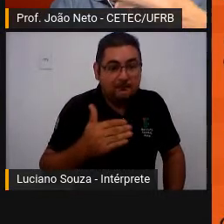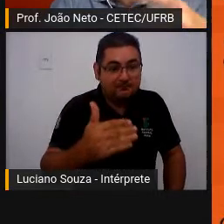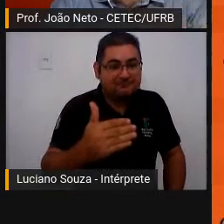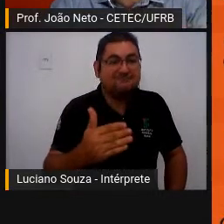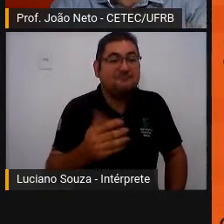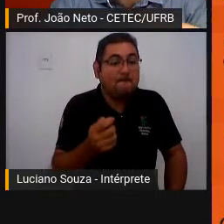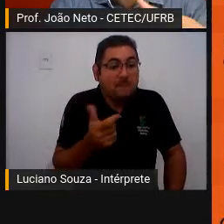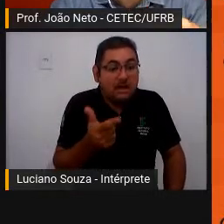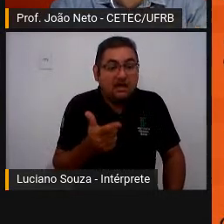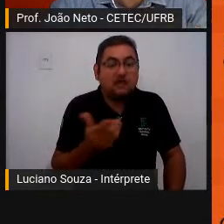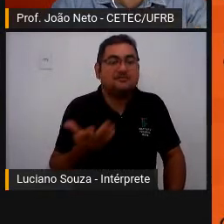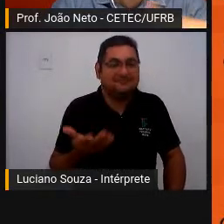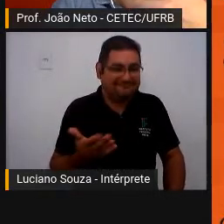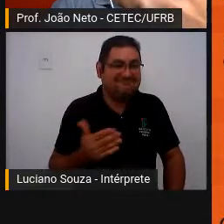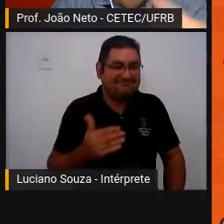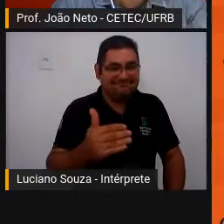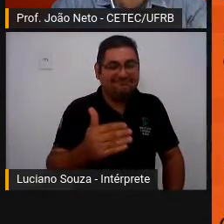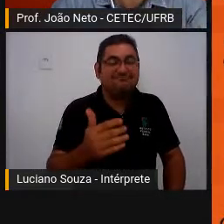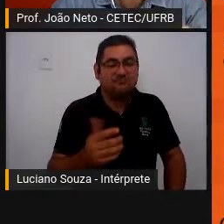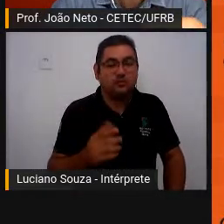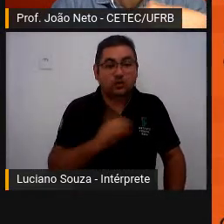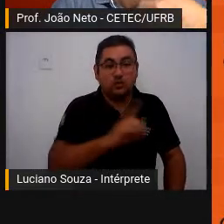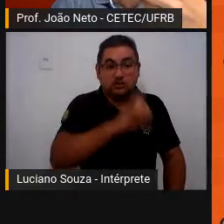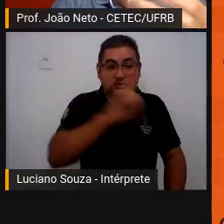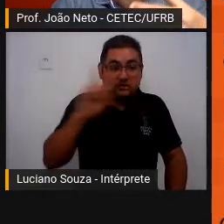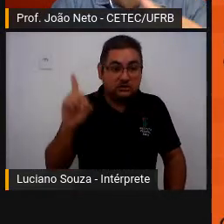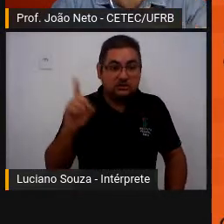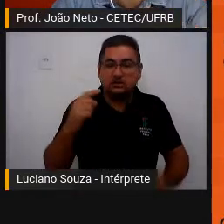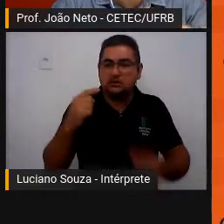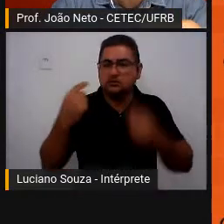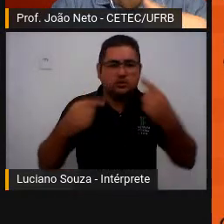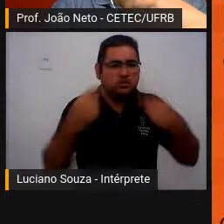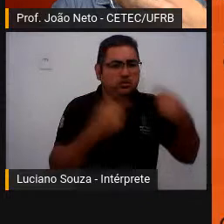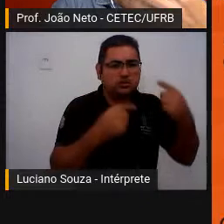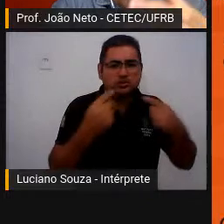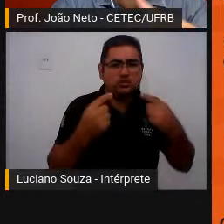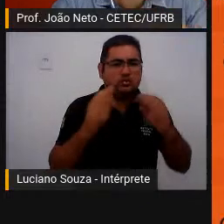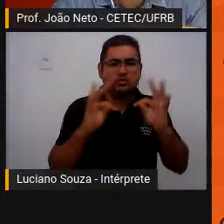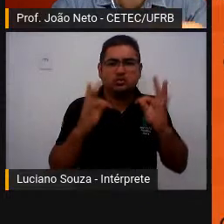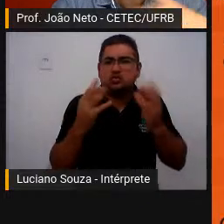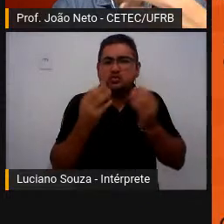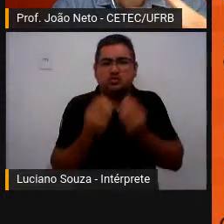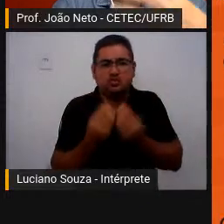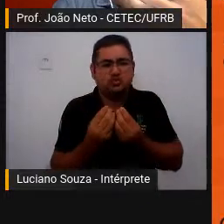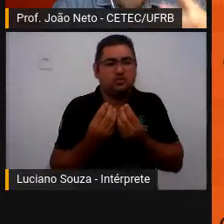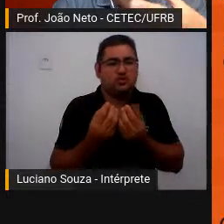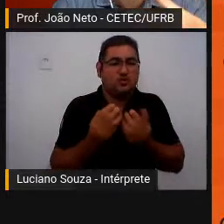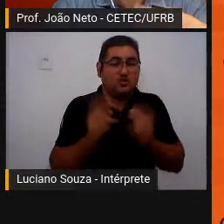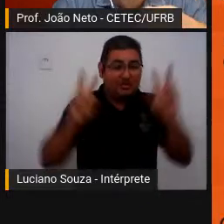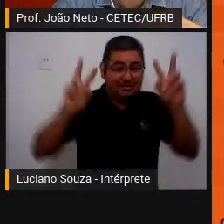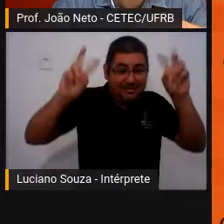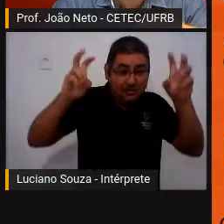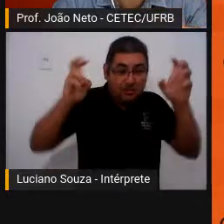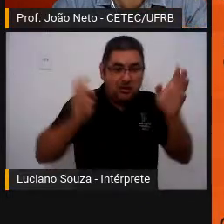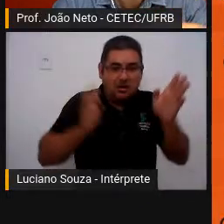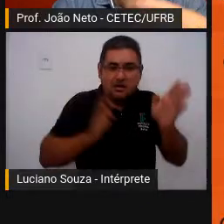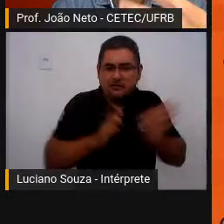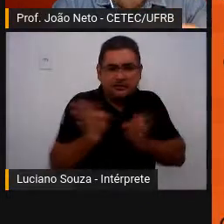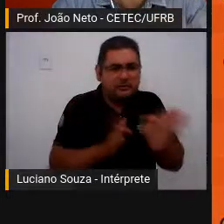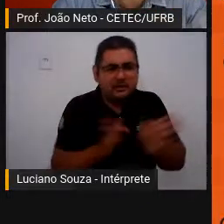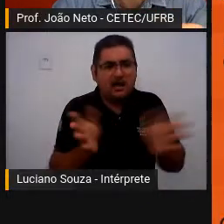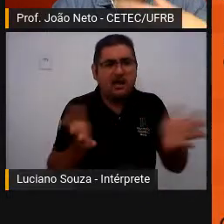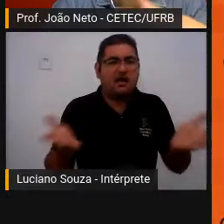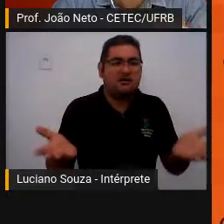e um dia em que todas essas discussões vem à tona onde a o tema de acessibilidade as necessidades dessas pessoas